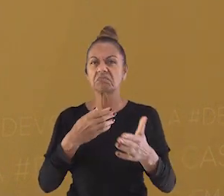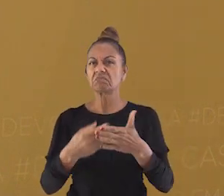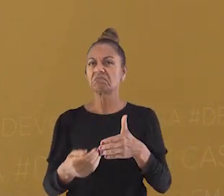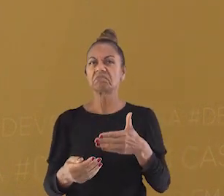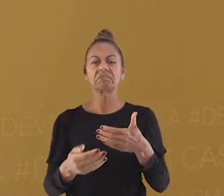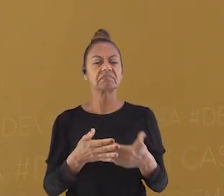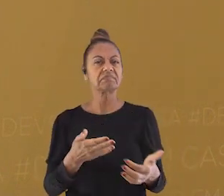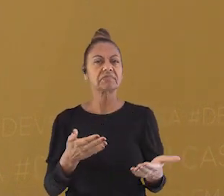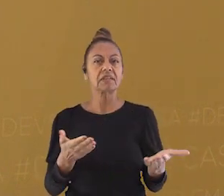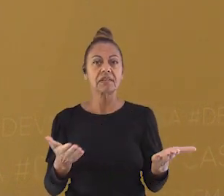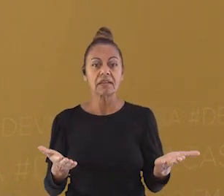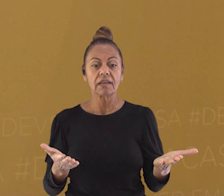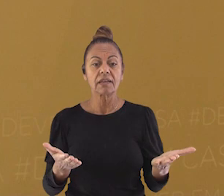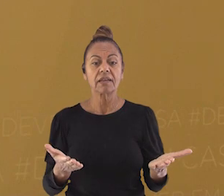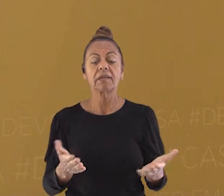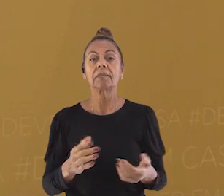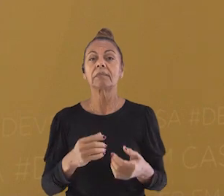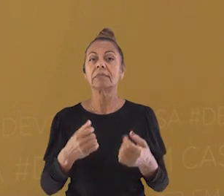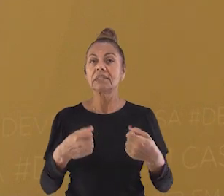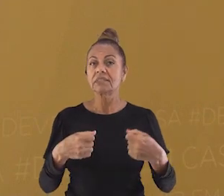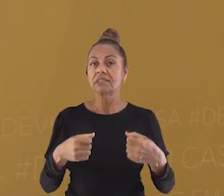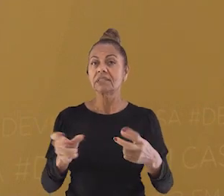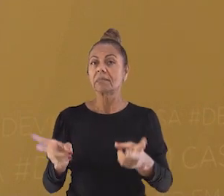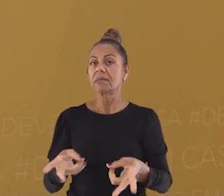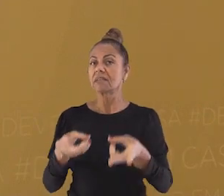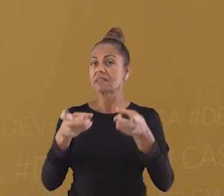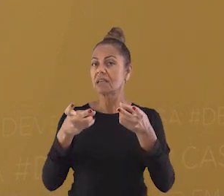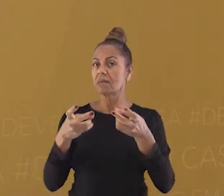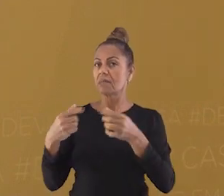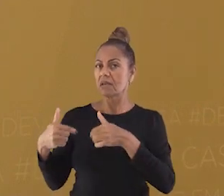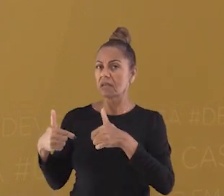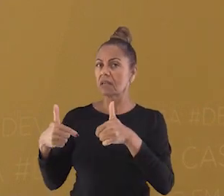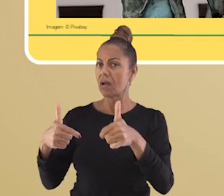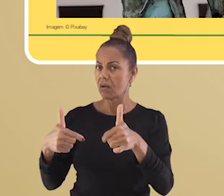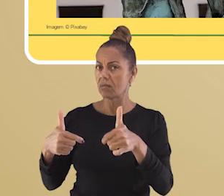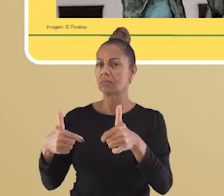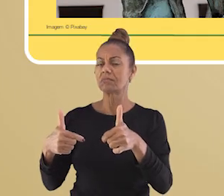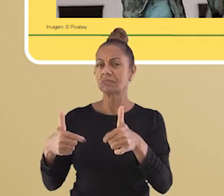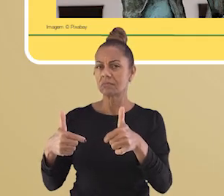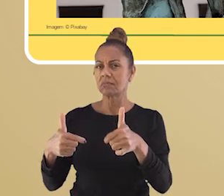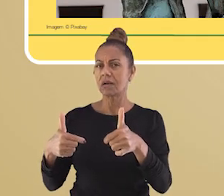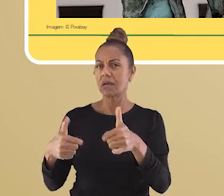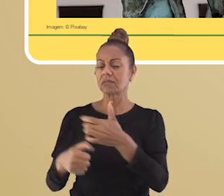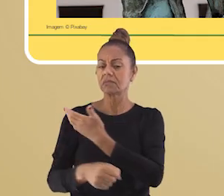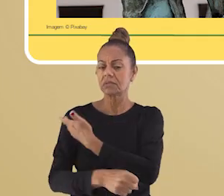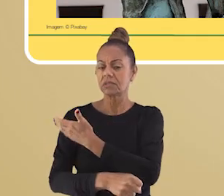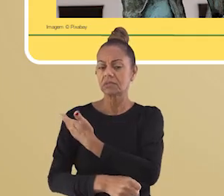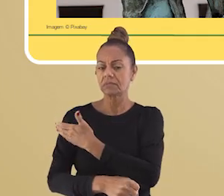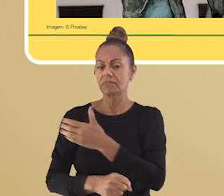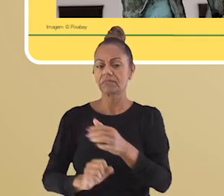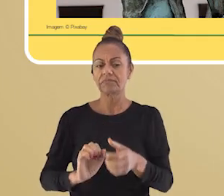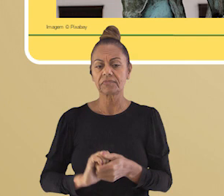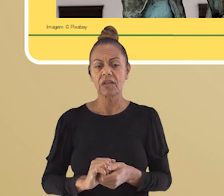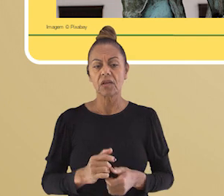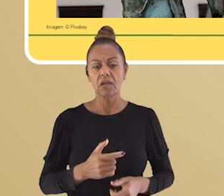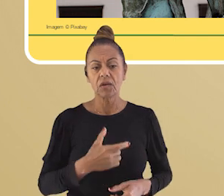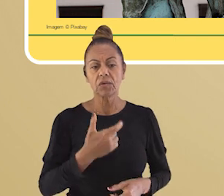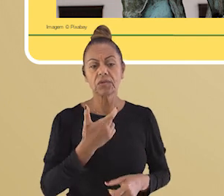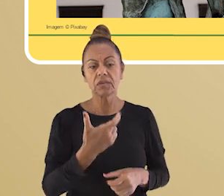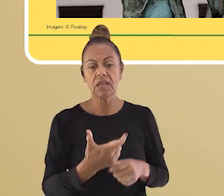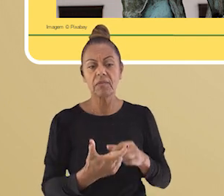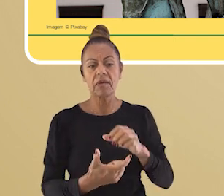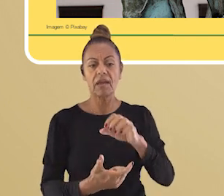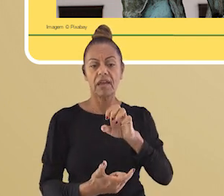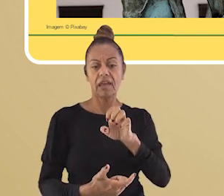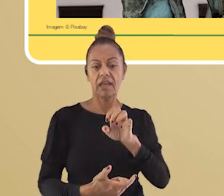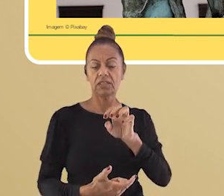quem a pratica, não tendo a percepção do ato racista. Já o termo etnocentrismo pode